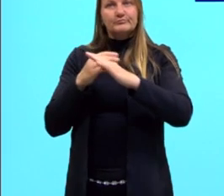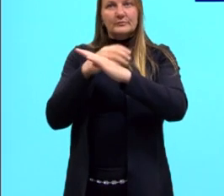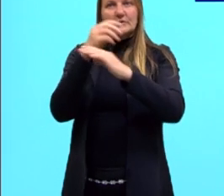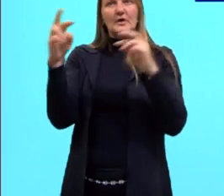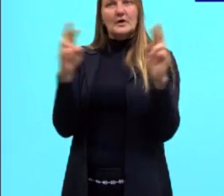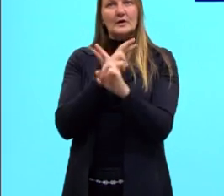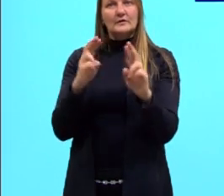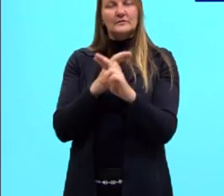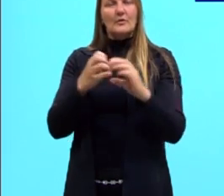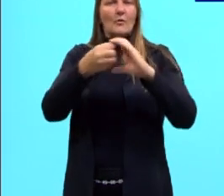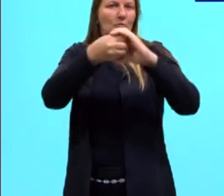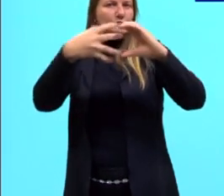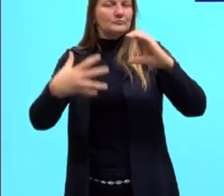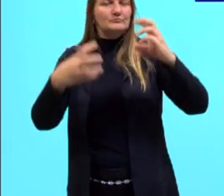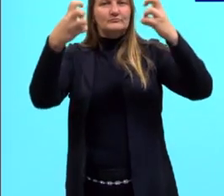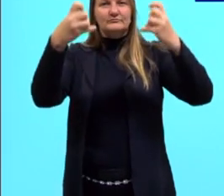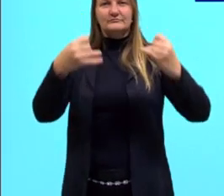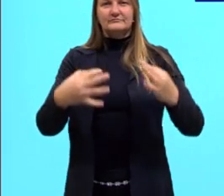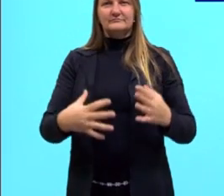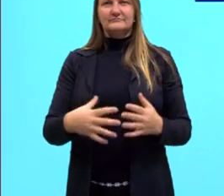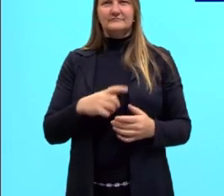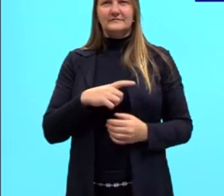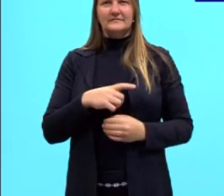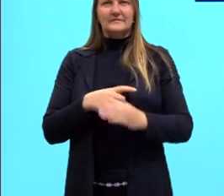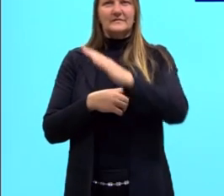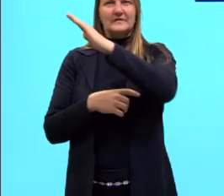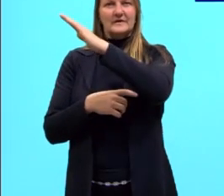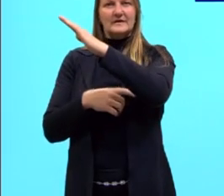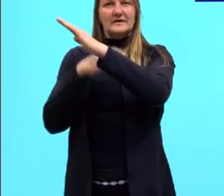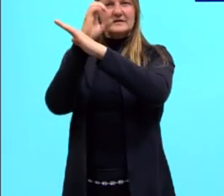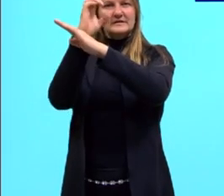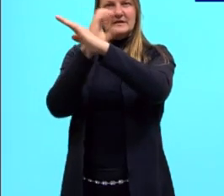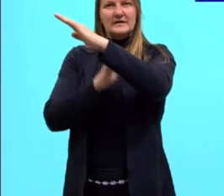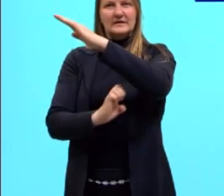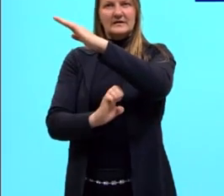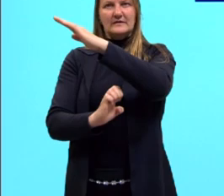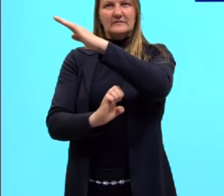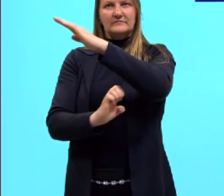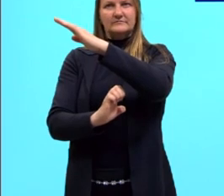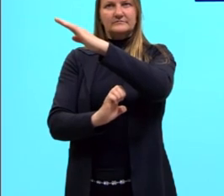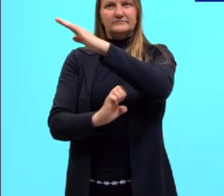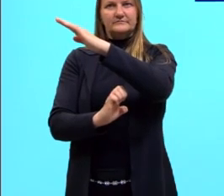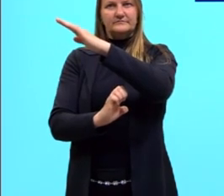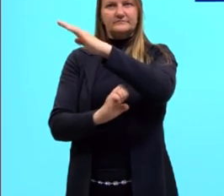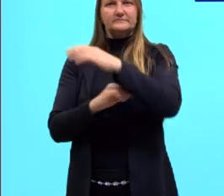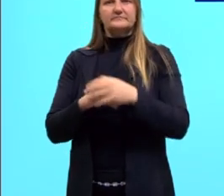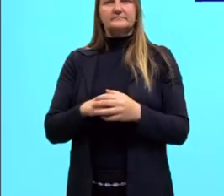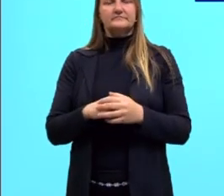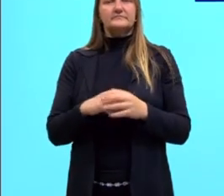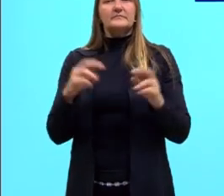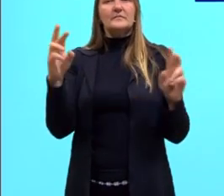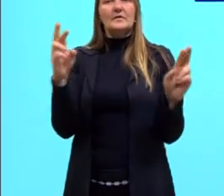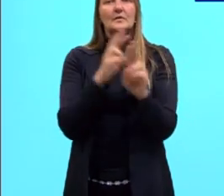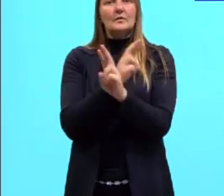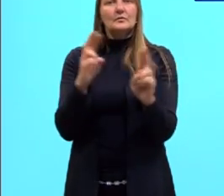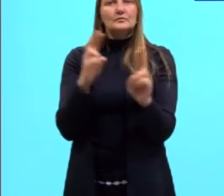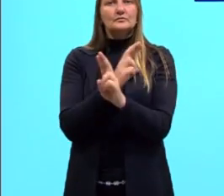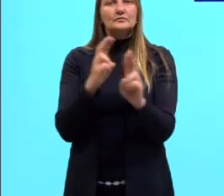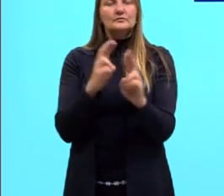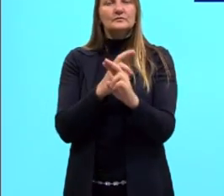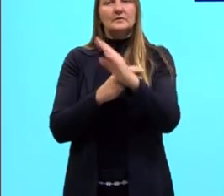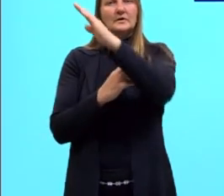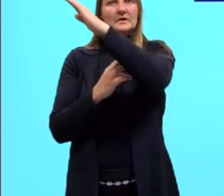para classificá-los Então se e e estão em lados alternados em relação a